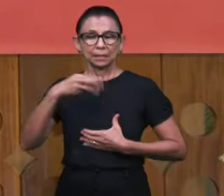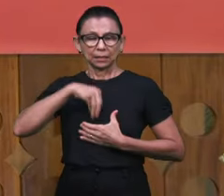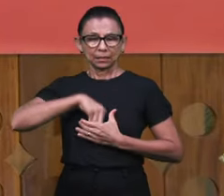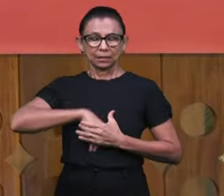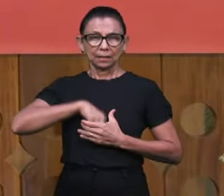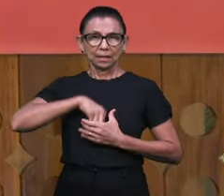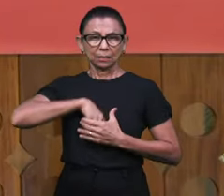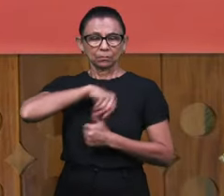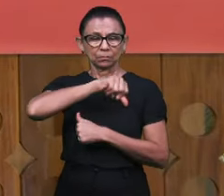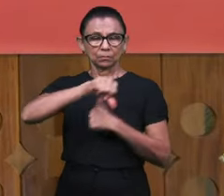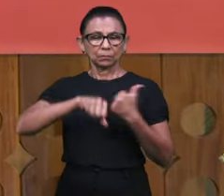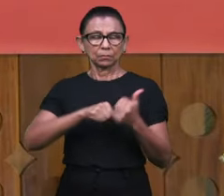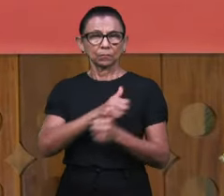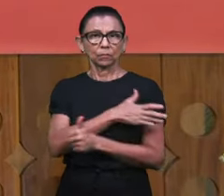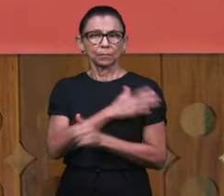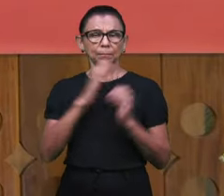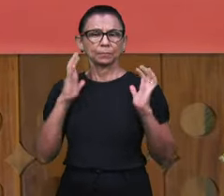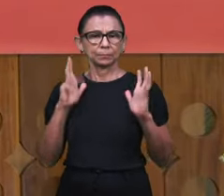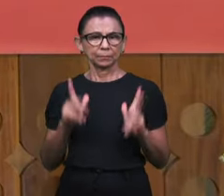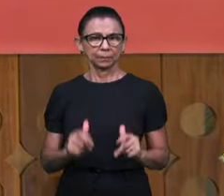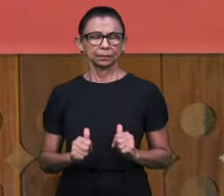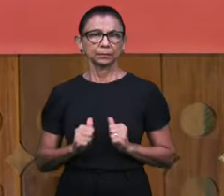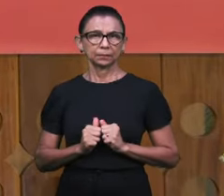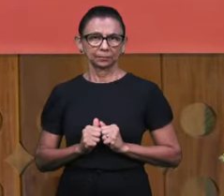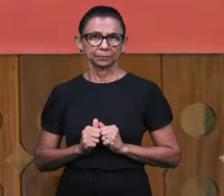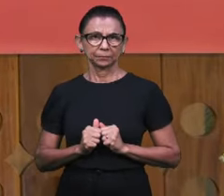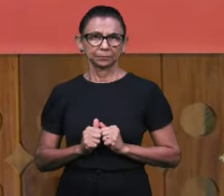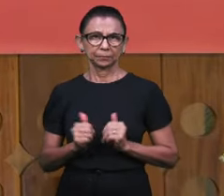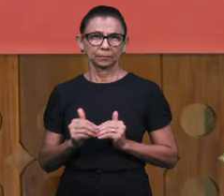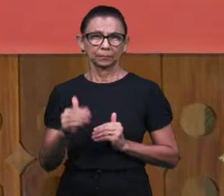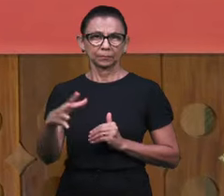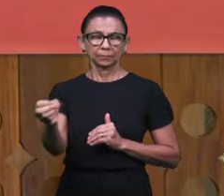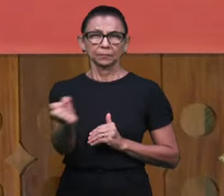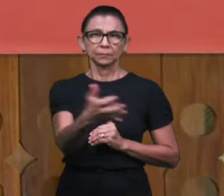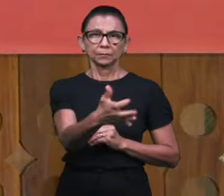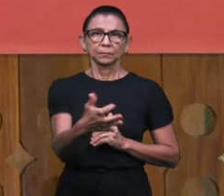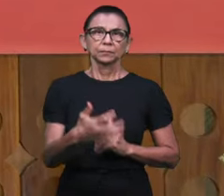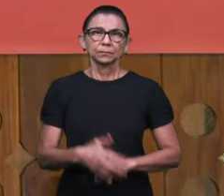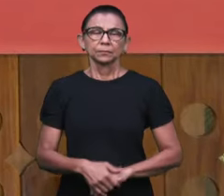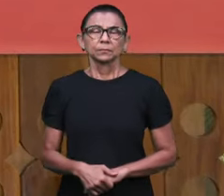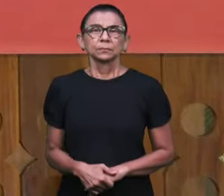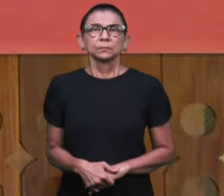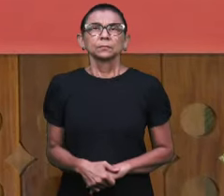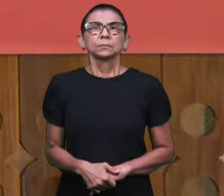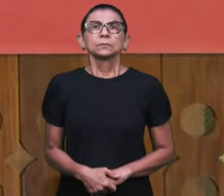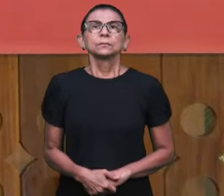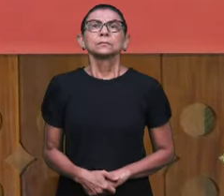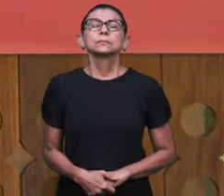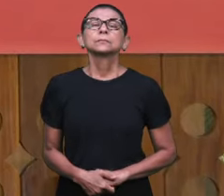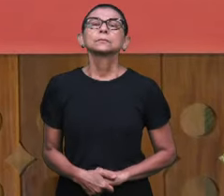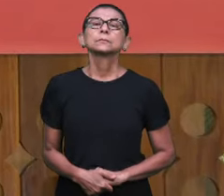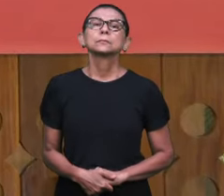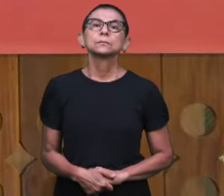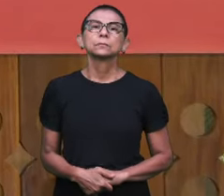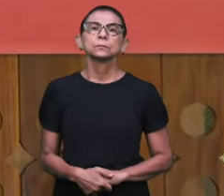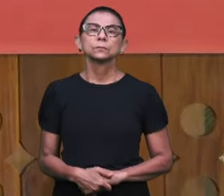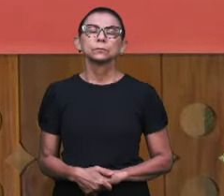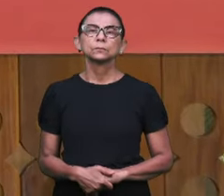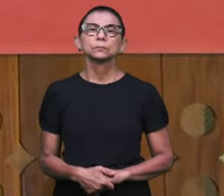Aí tirou, limpou, para que você seja a boca do Senhor, você seja a trombeta do